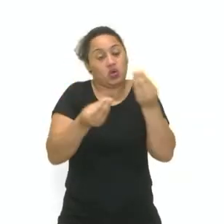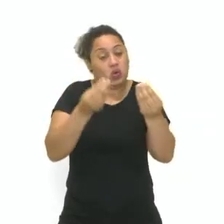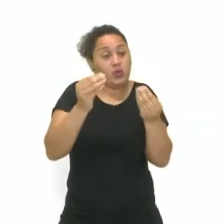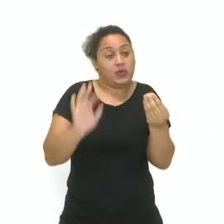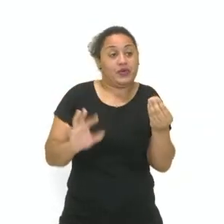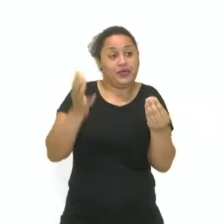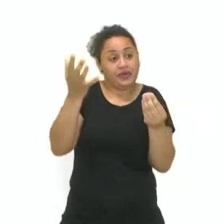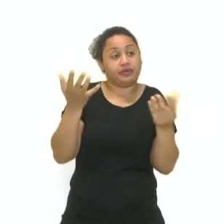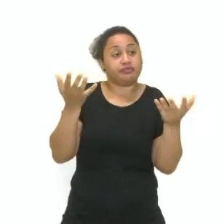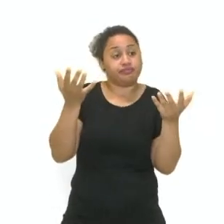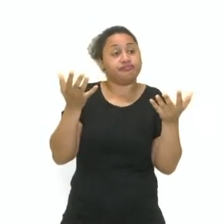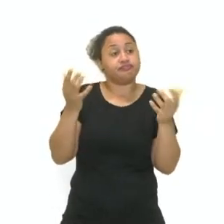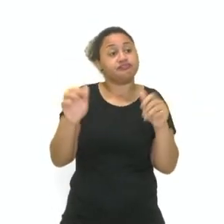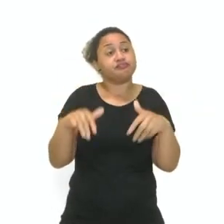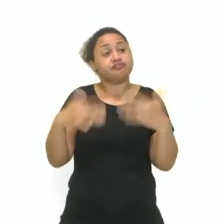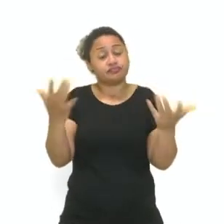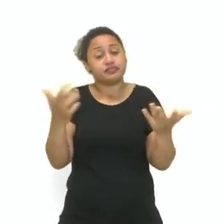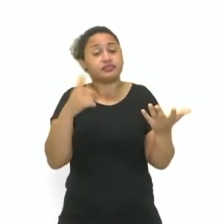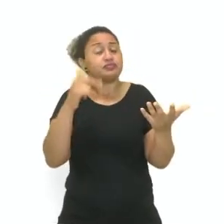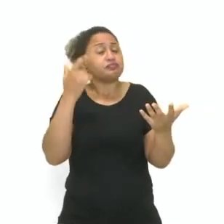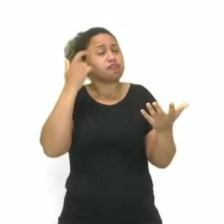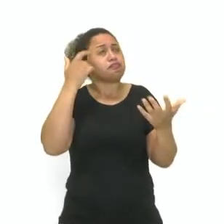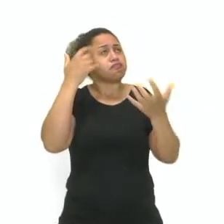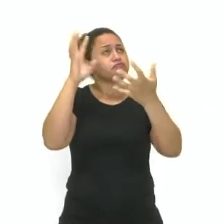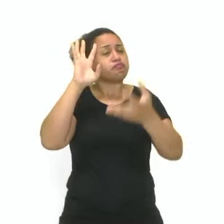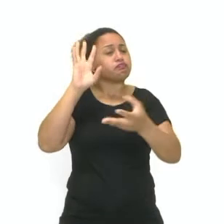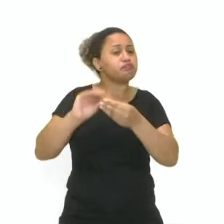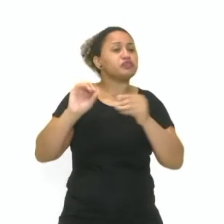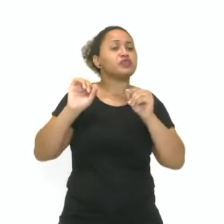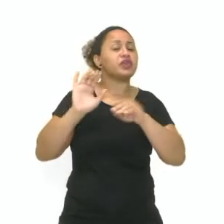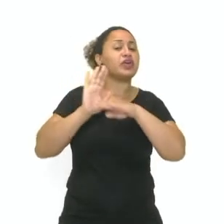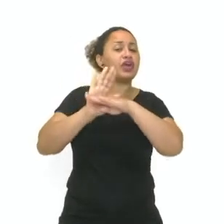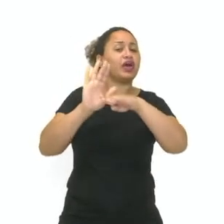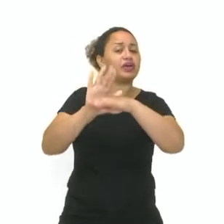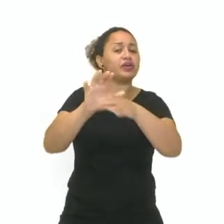premissas falso, resta a conclusão pelo socorro imediato às aldeias.